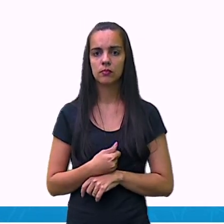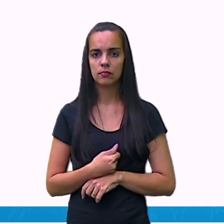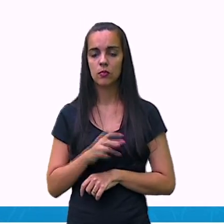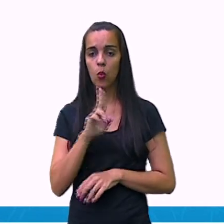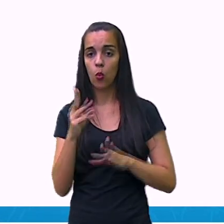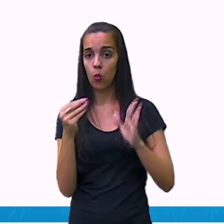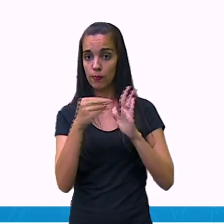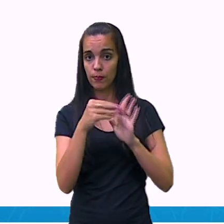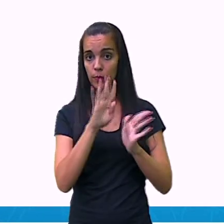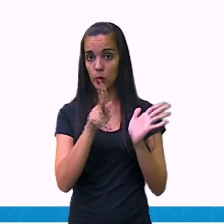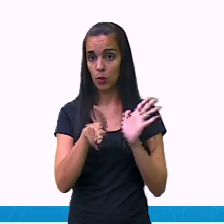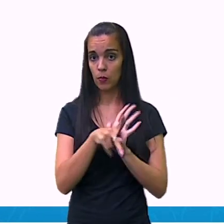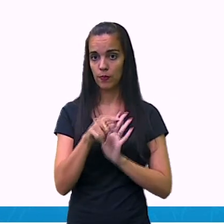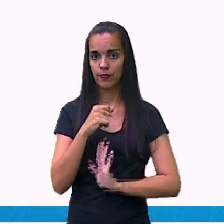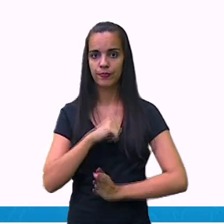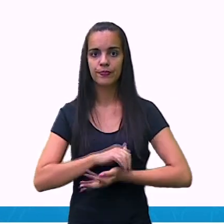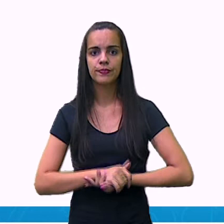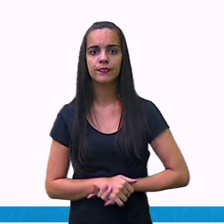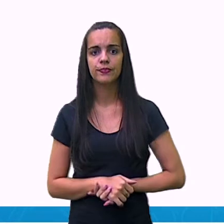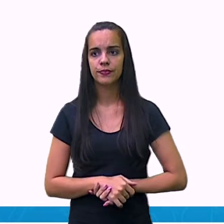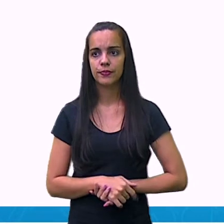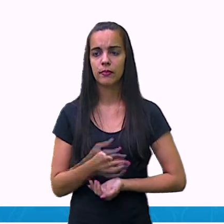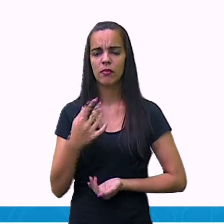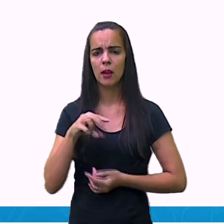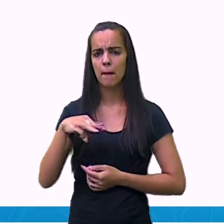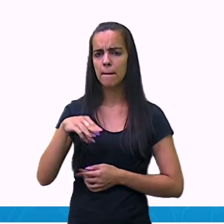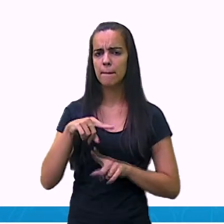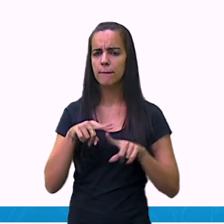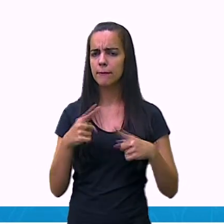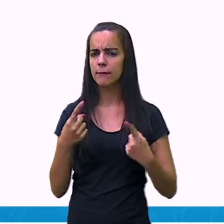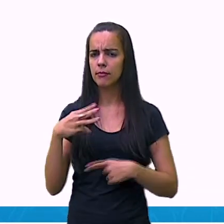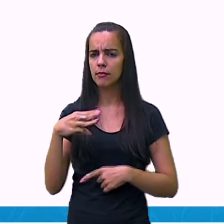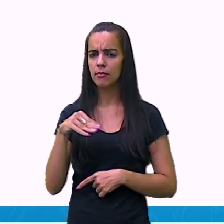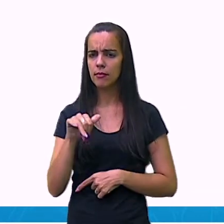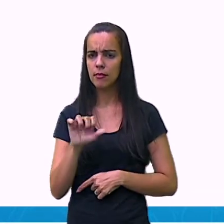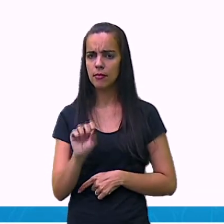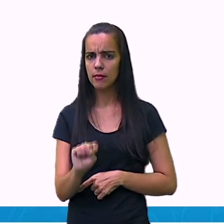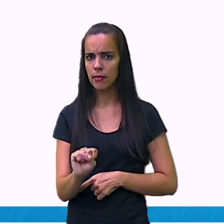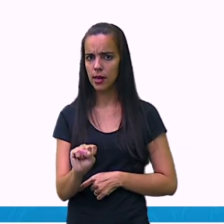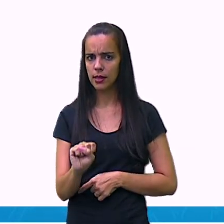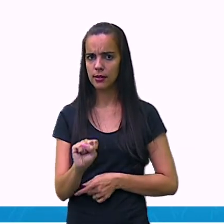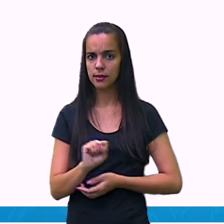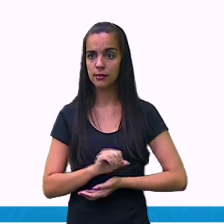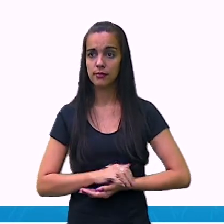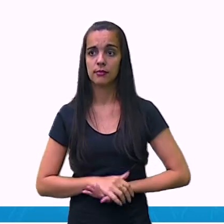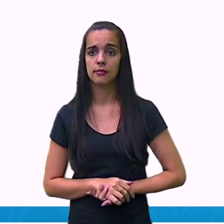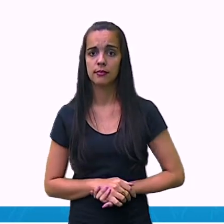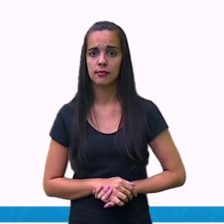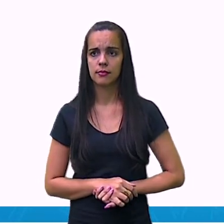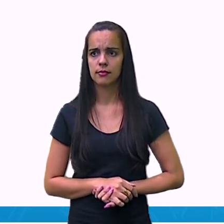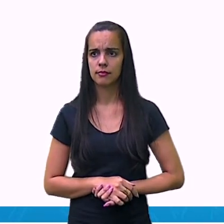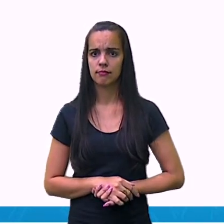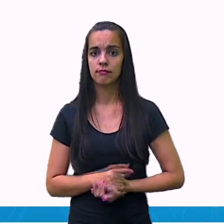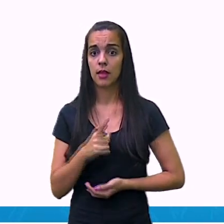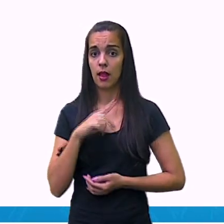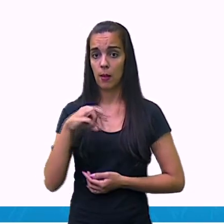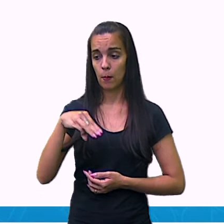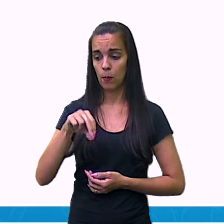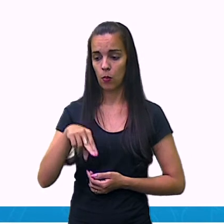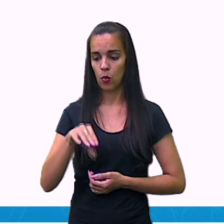trissílaba. Mas não separou. Uma sílaba só. Então, nós temos aí